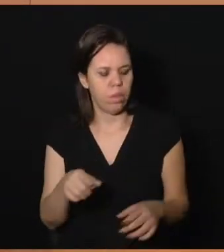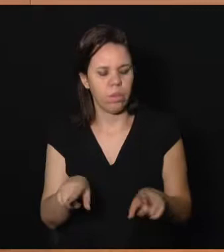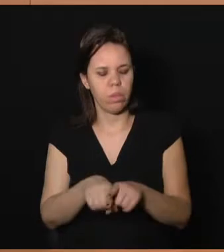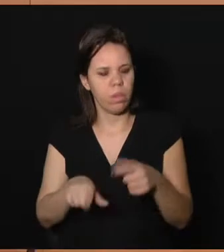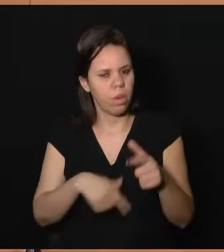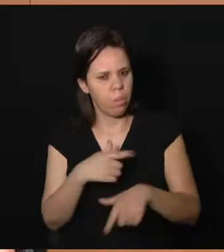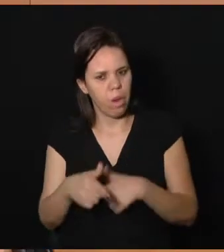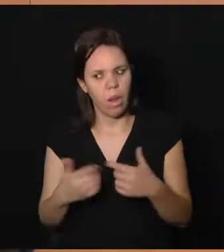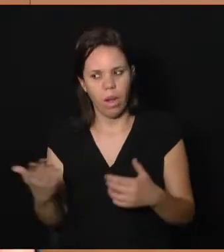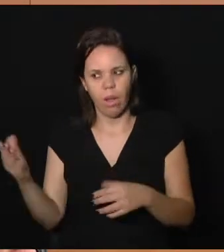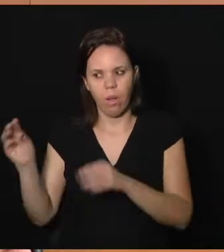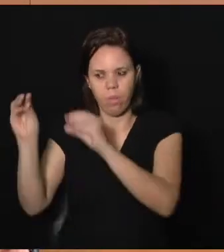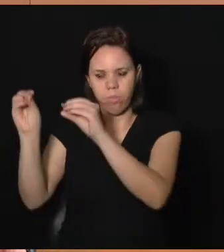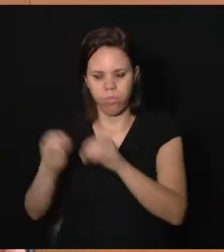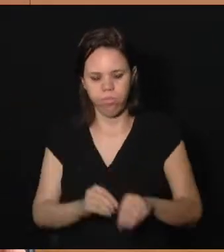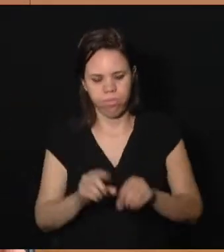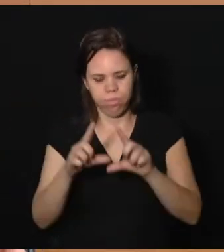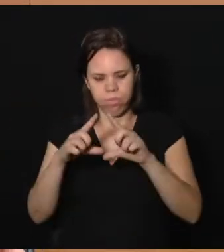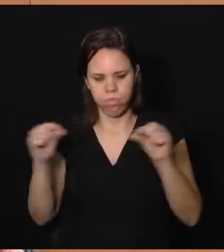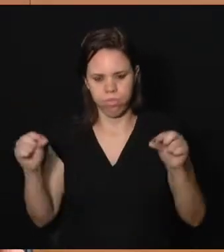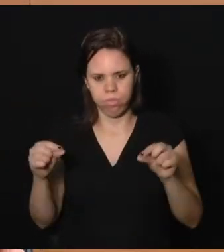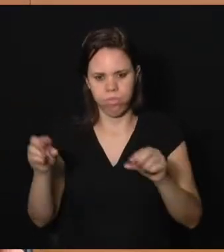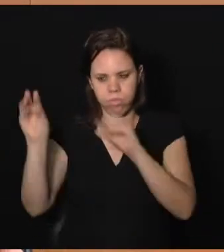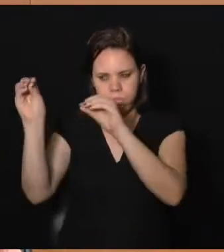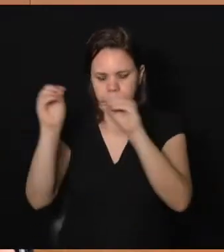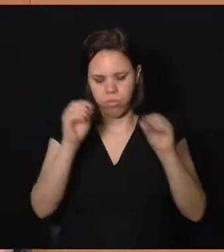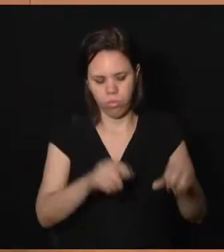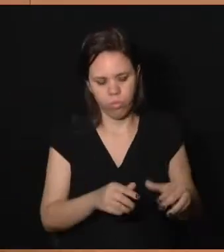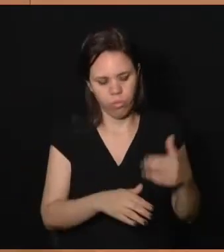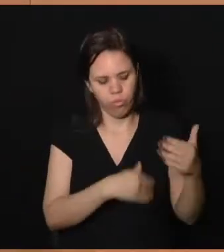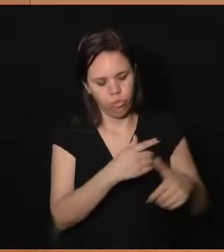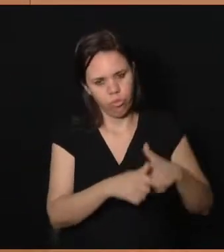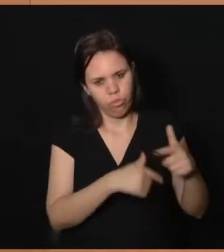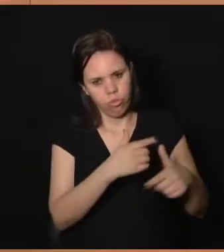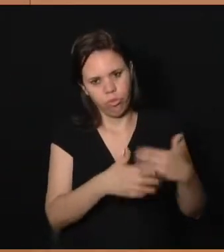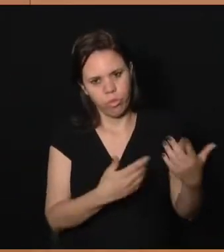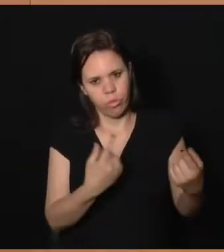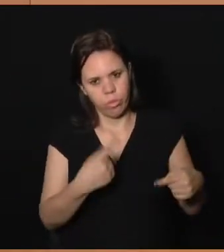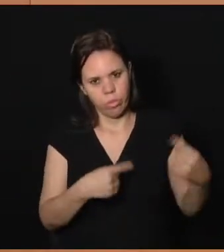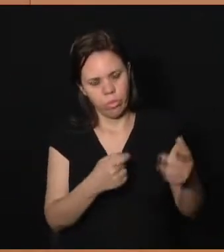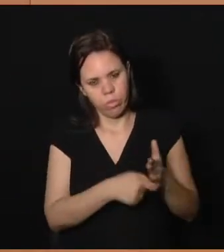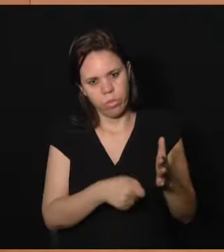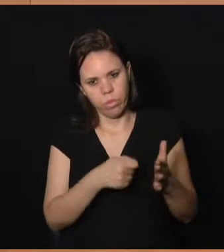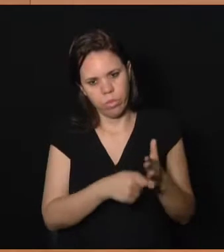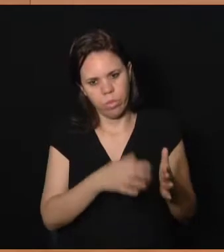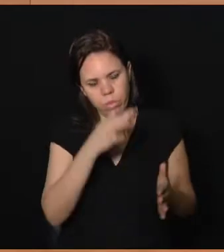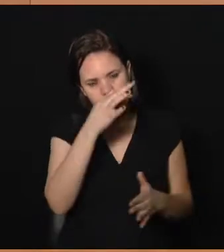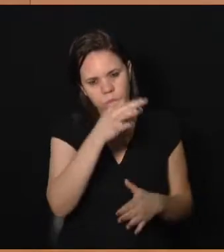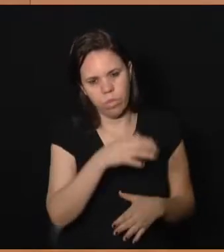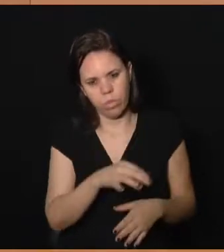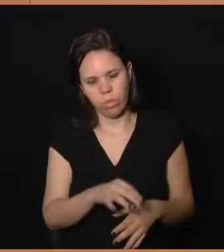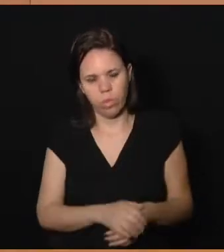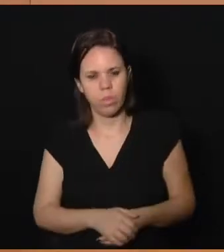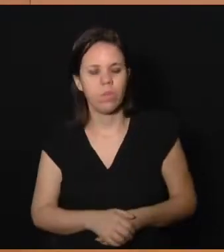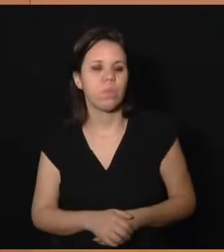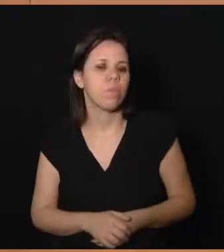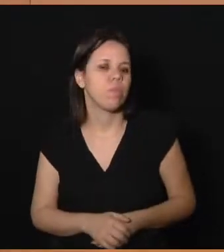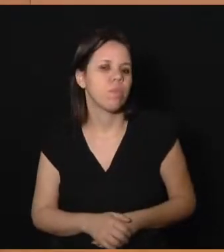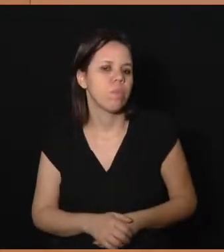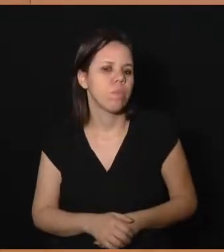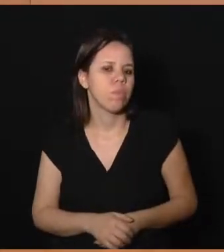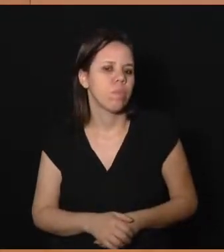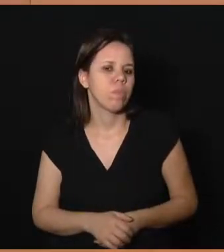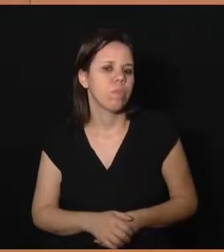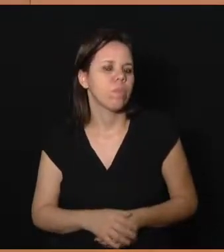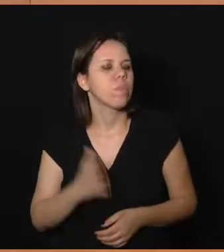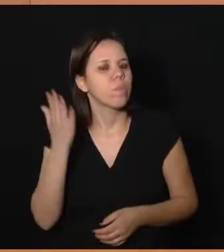ele já vinha nessa geração dessas políticas futuras, né, do desenvolvimento de comércio. Então a gente entende que ele